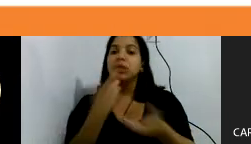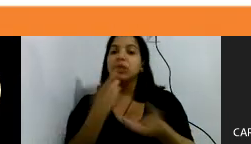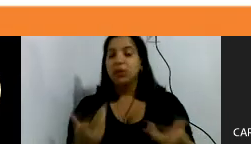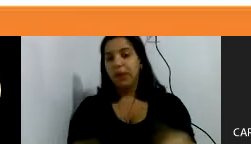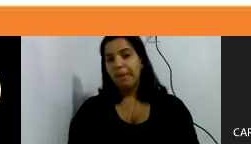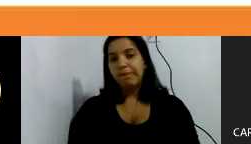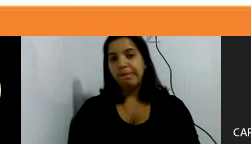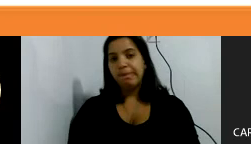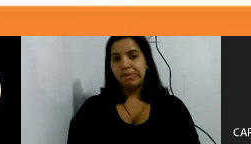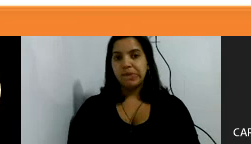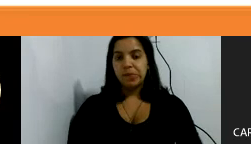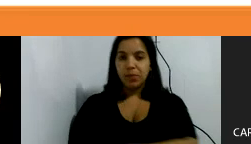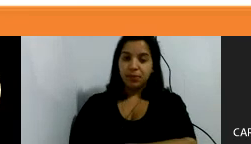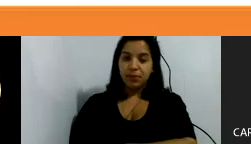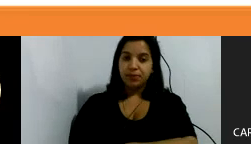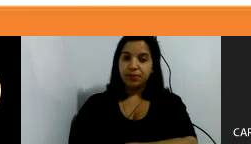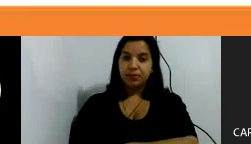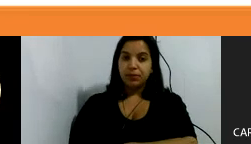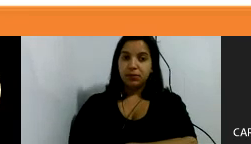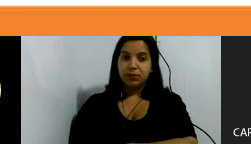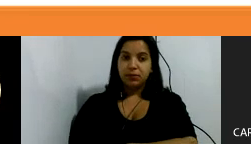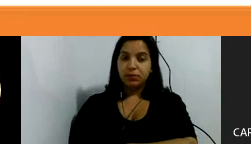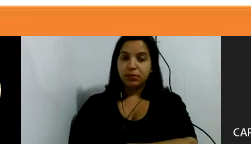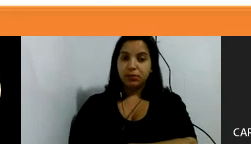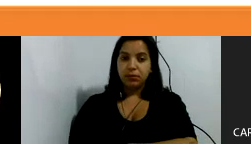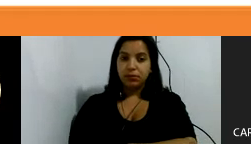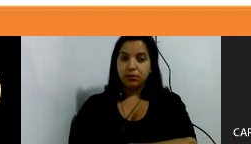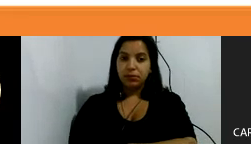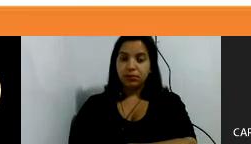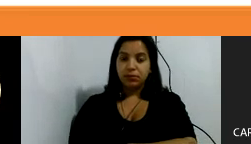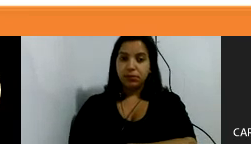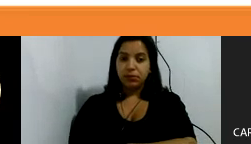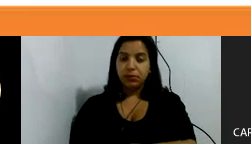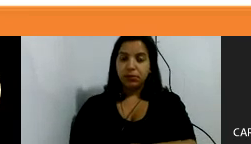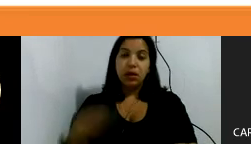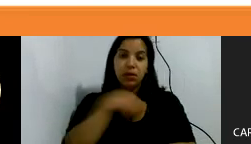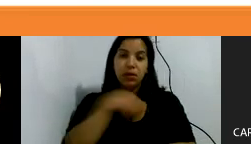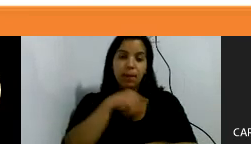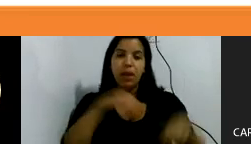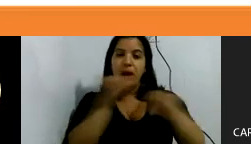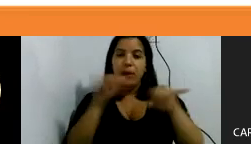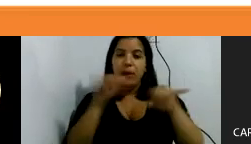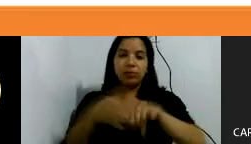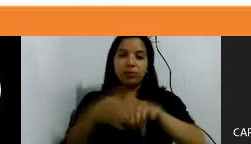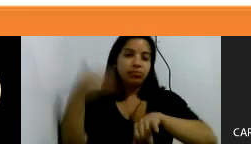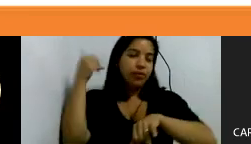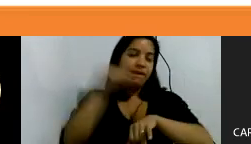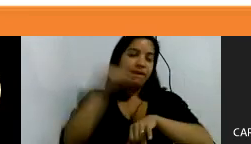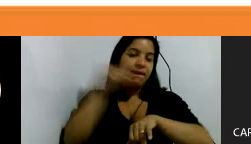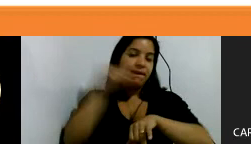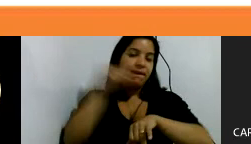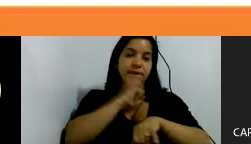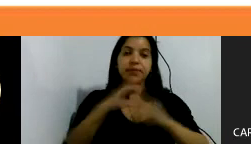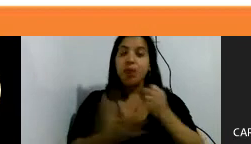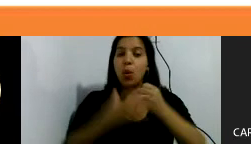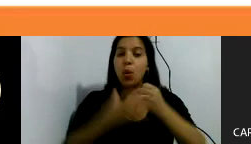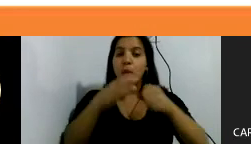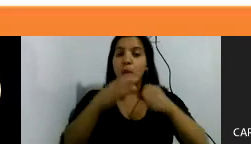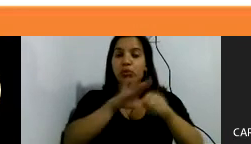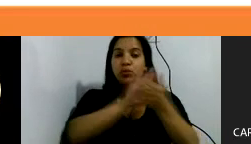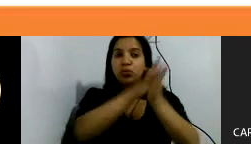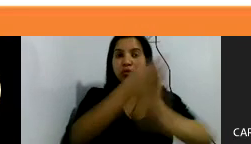sangue. E trouxe uma reportagem mais antiga, que a chegada do coronavírus derrubou